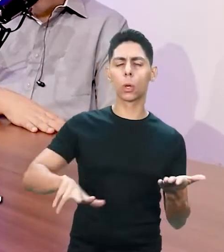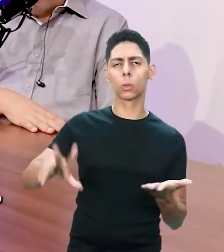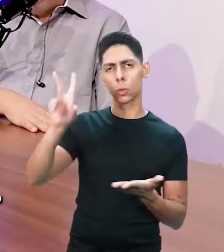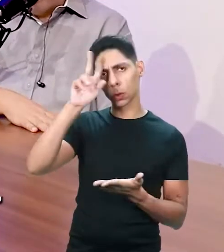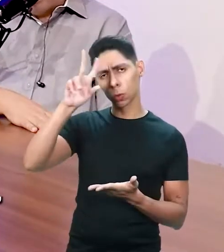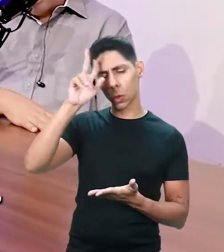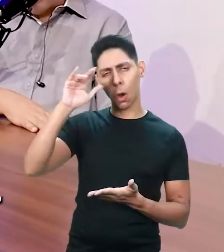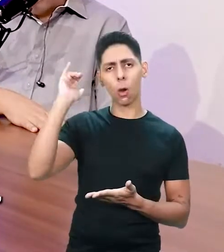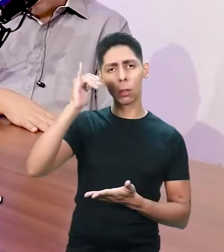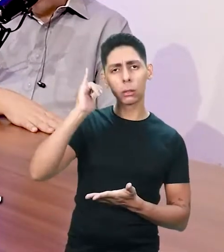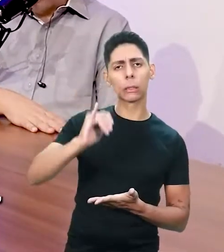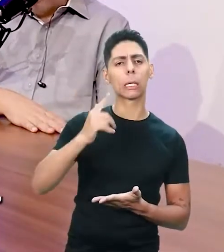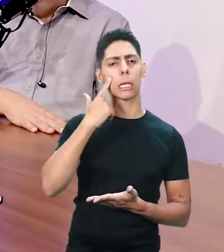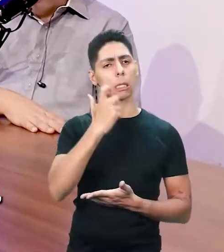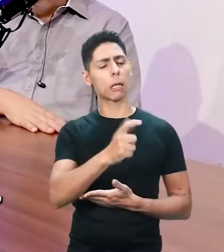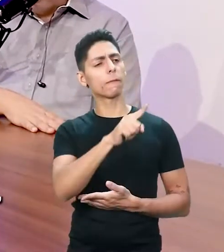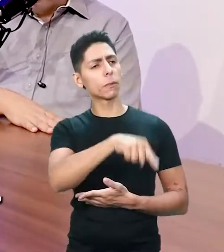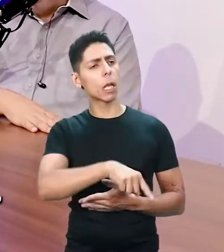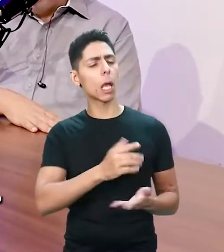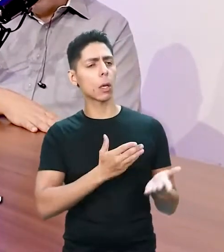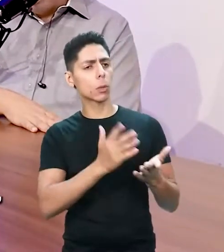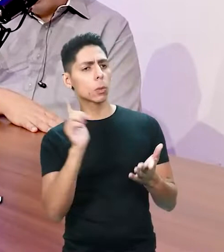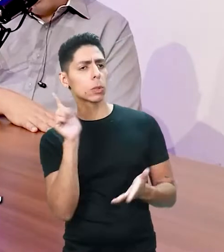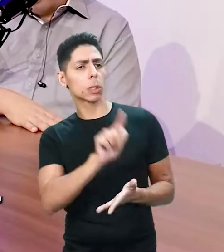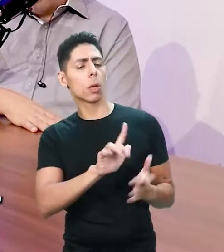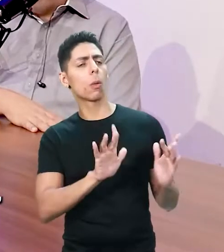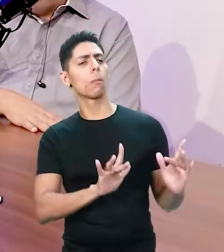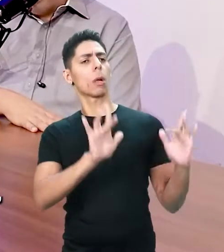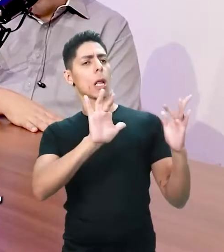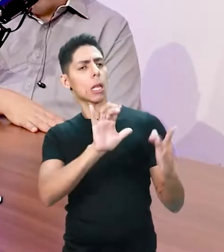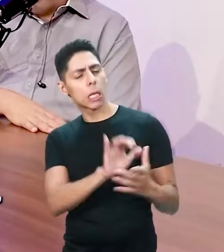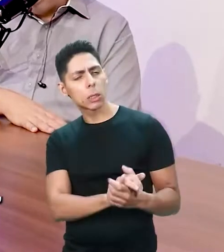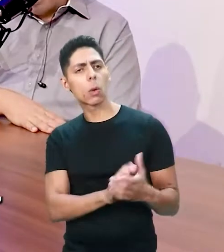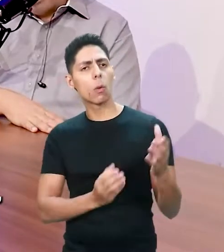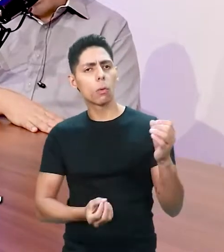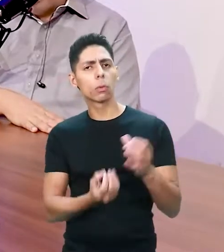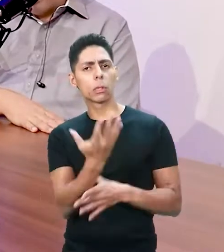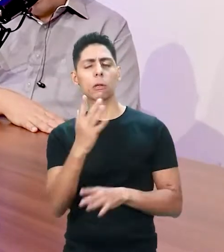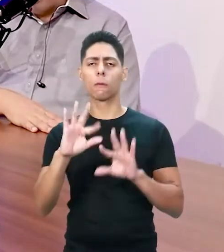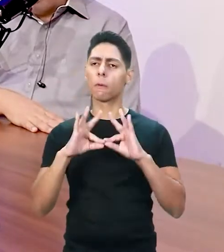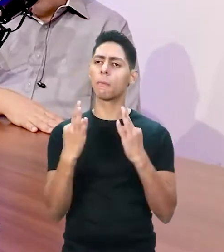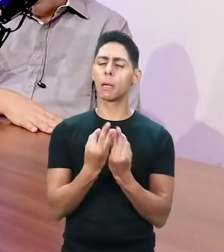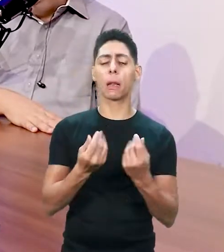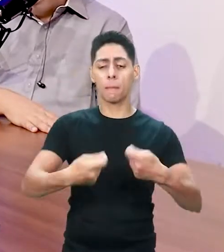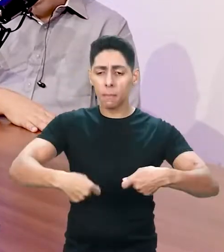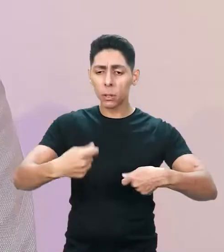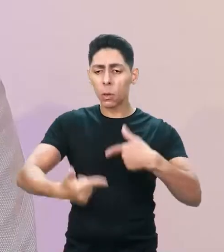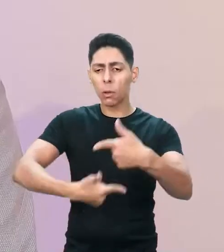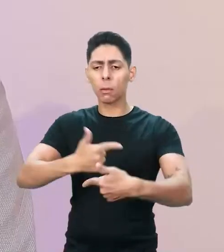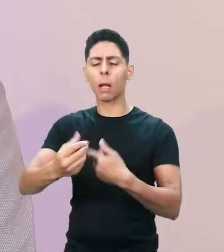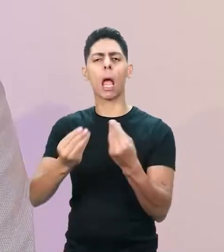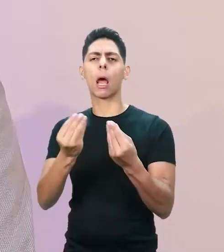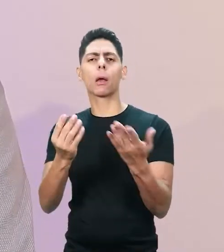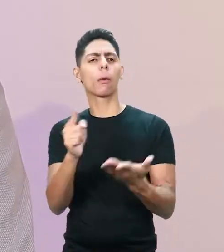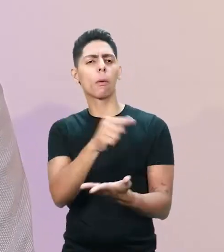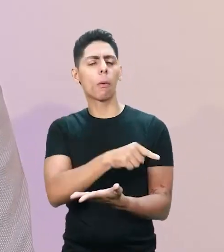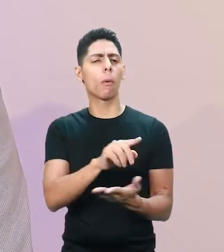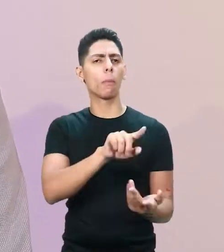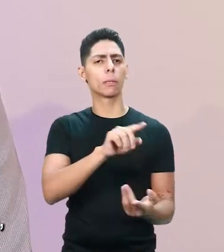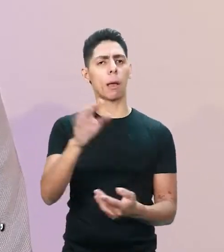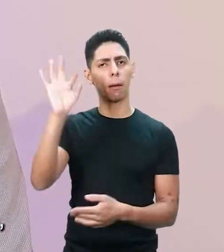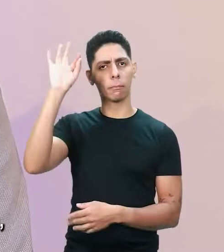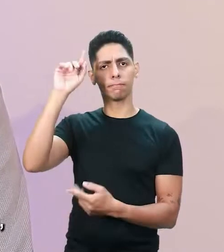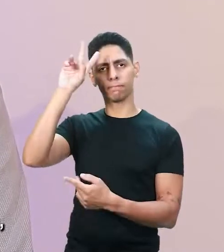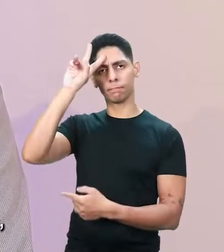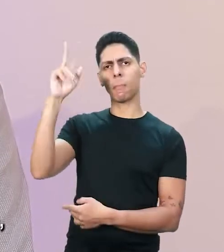Aí o senhor arrumou namorada, casou, constituiu família e aí teve que trabalhar. E como é que foi essa virada de